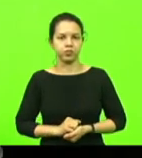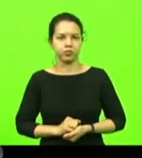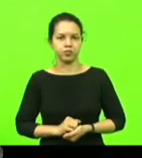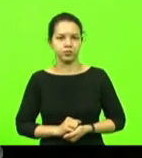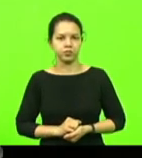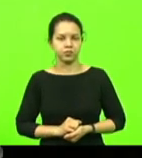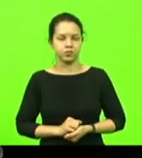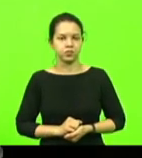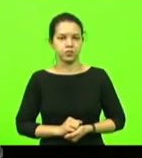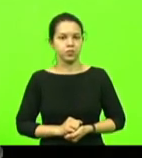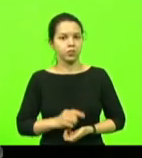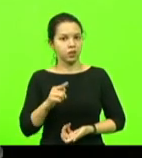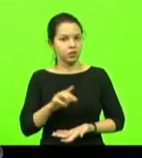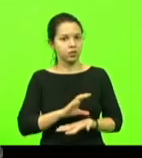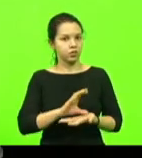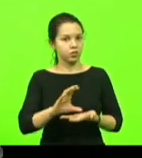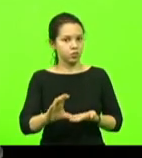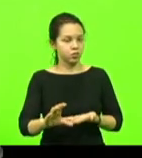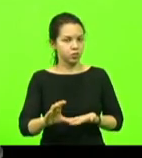Evidentemente, tais recursos devem ser